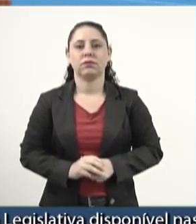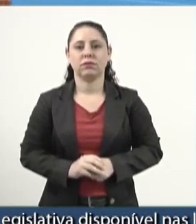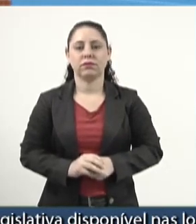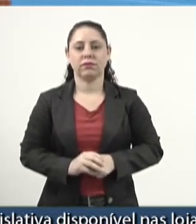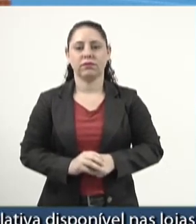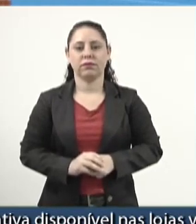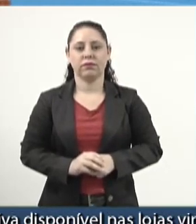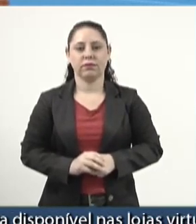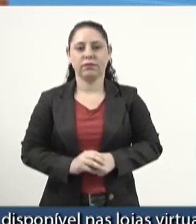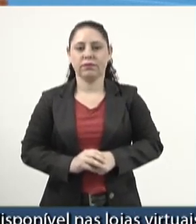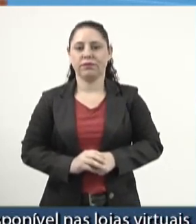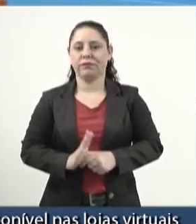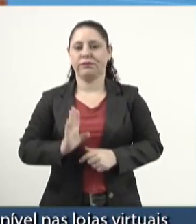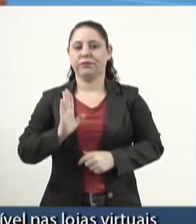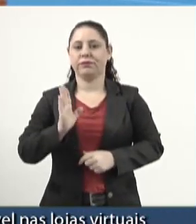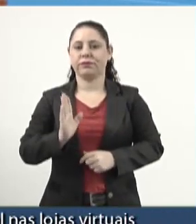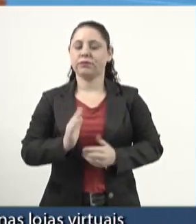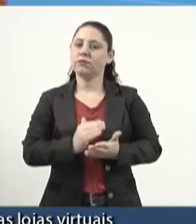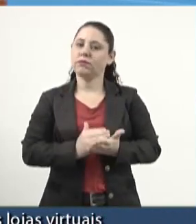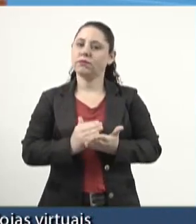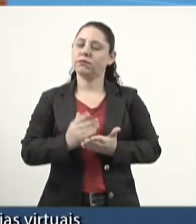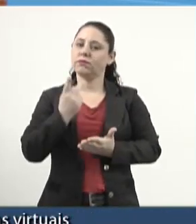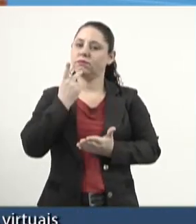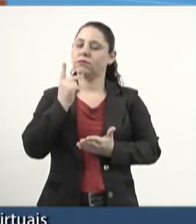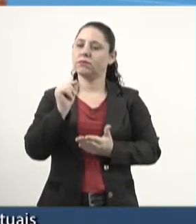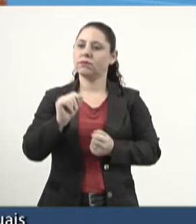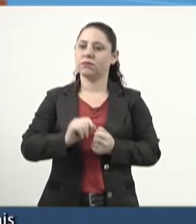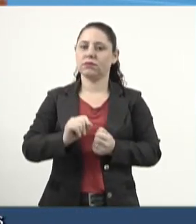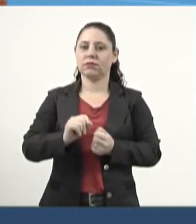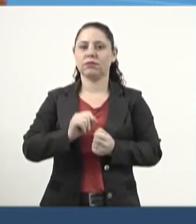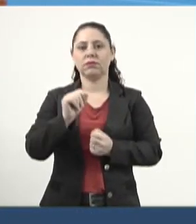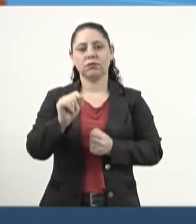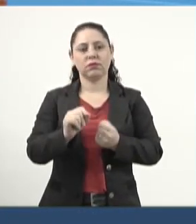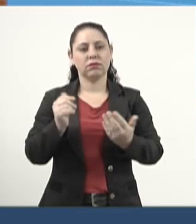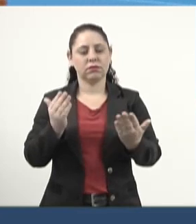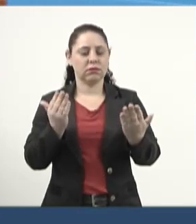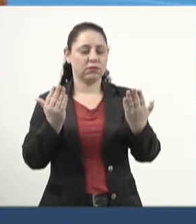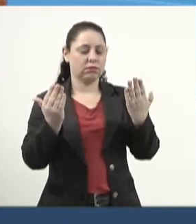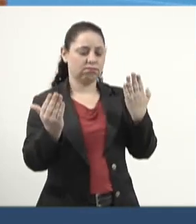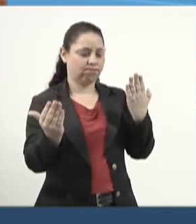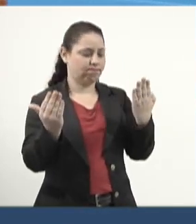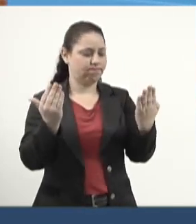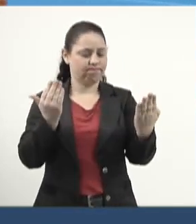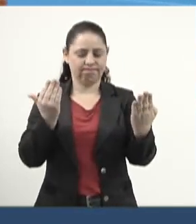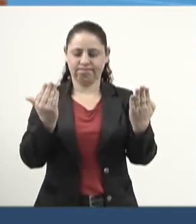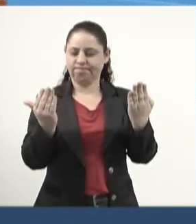E já de início a gente faz assim uma comparação